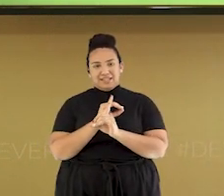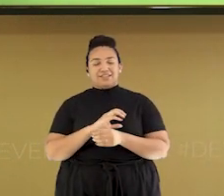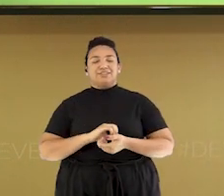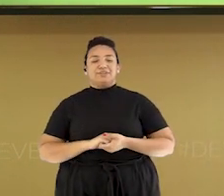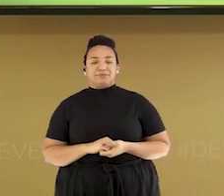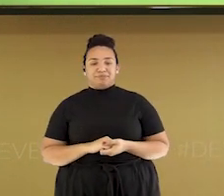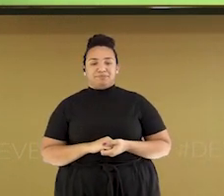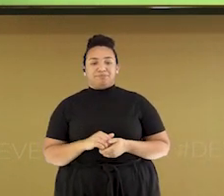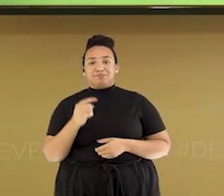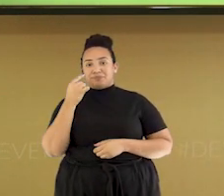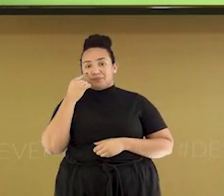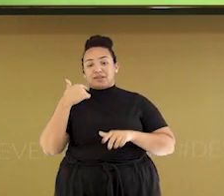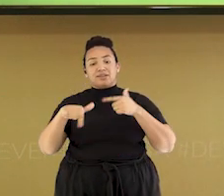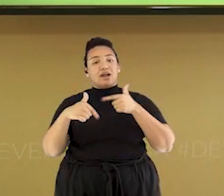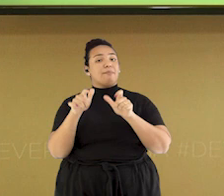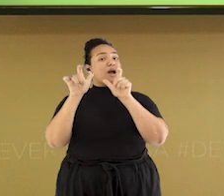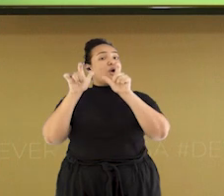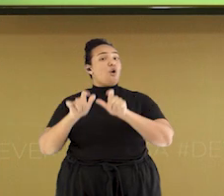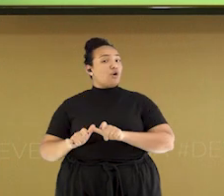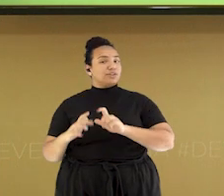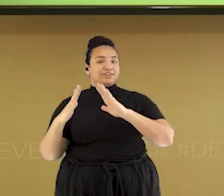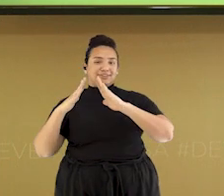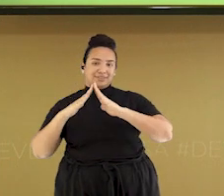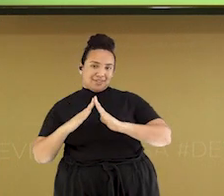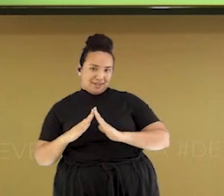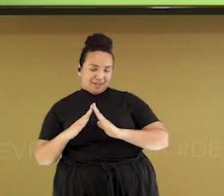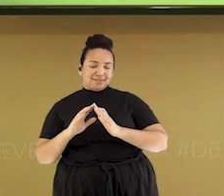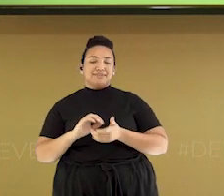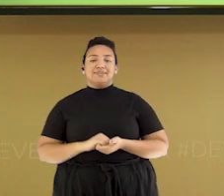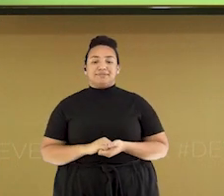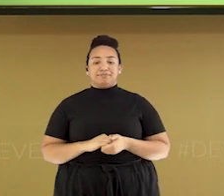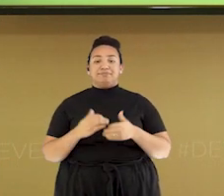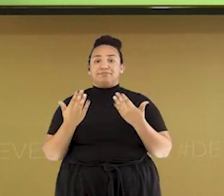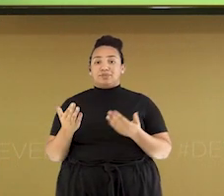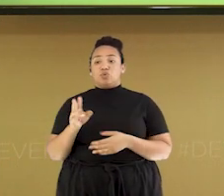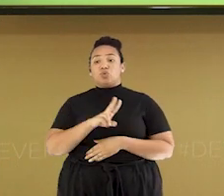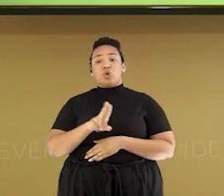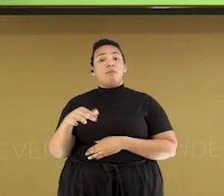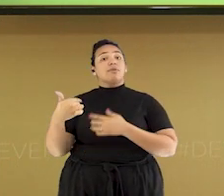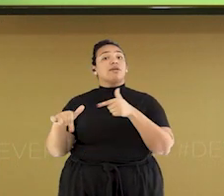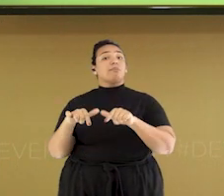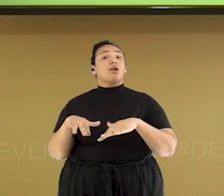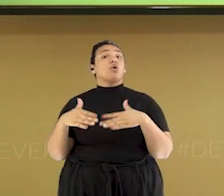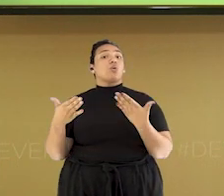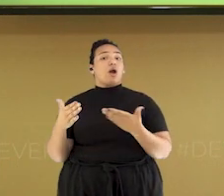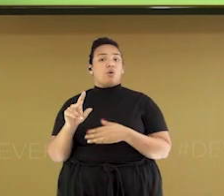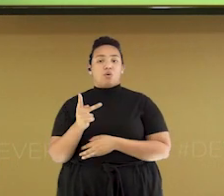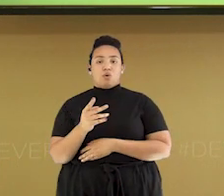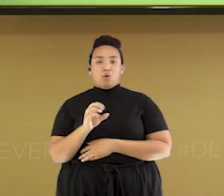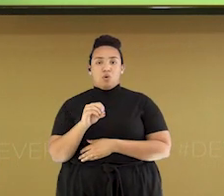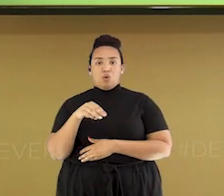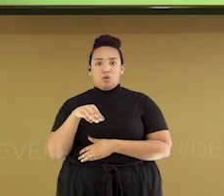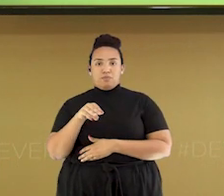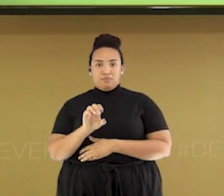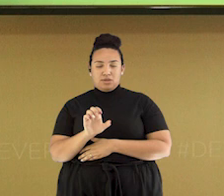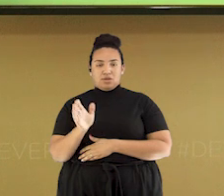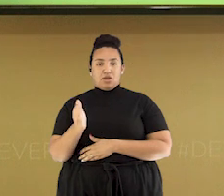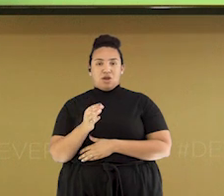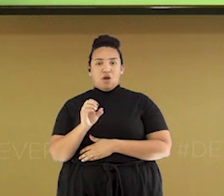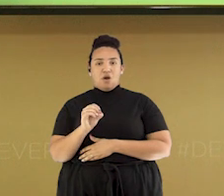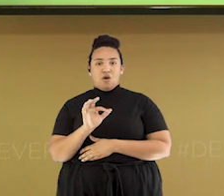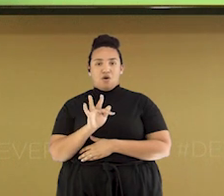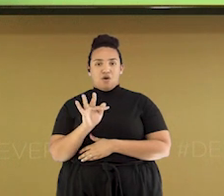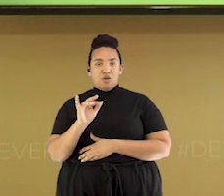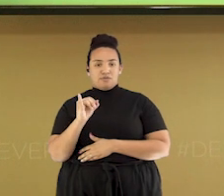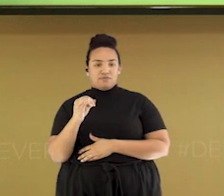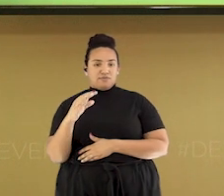está trabalhando de casa. A esse tipo de trabalho, damos o nome de home office. Outra pessoa que também está trabalhando